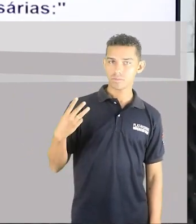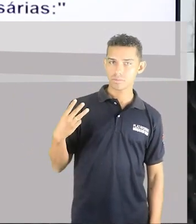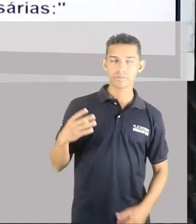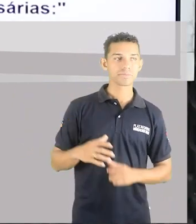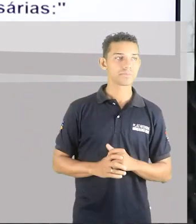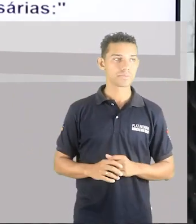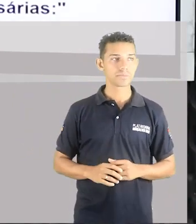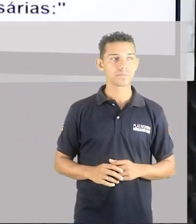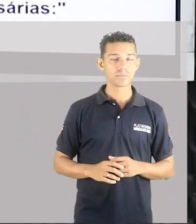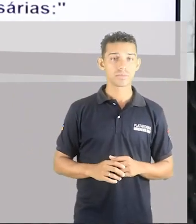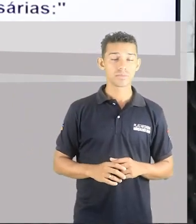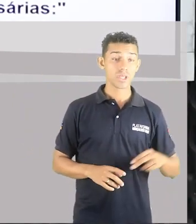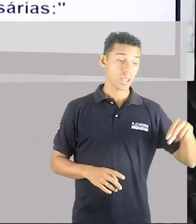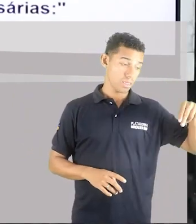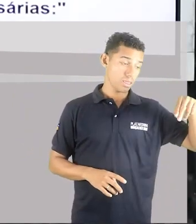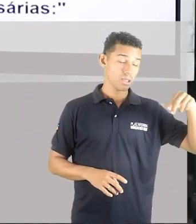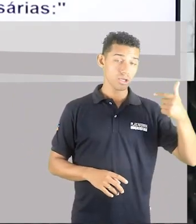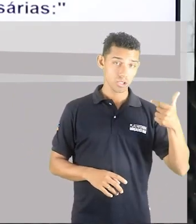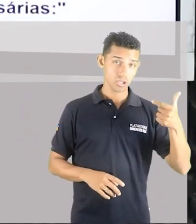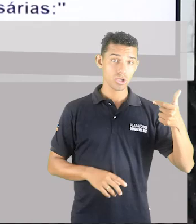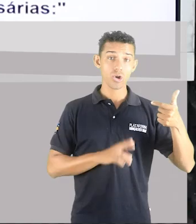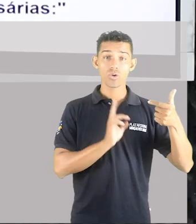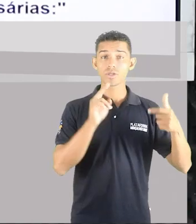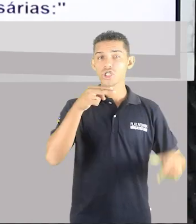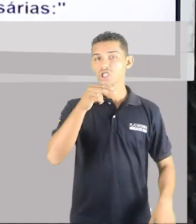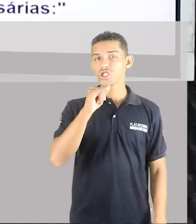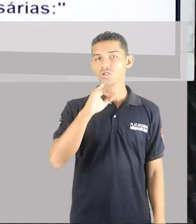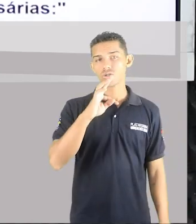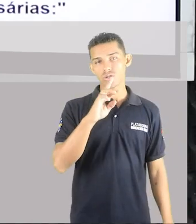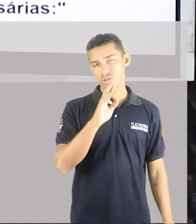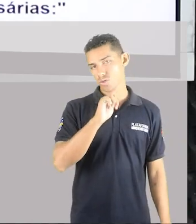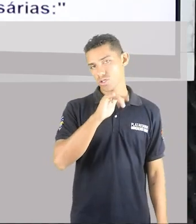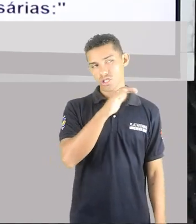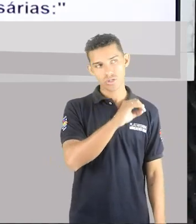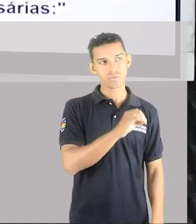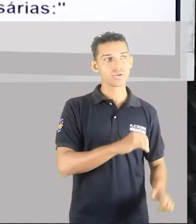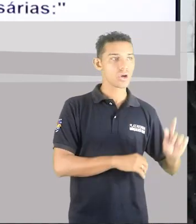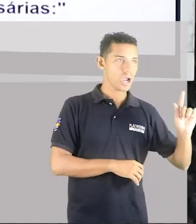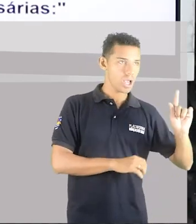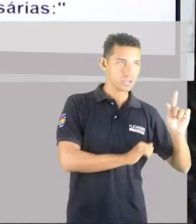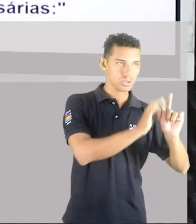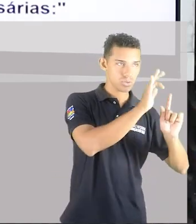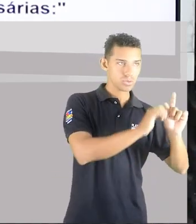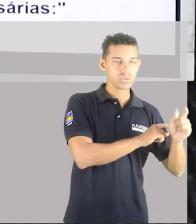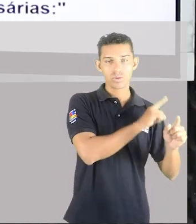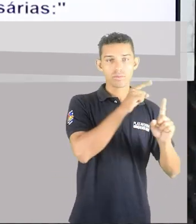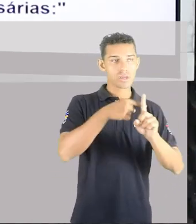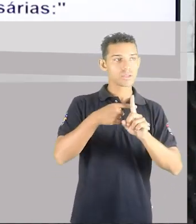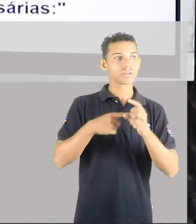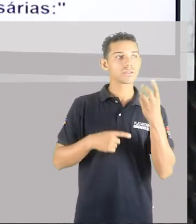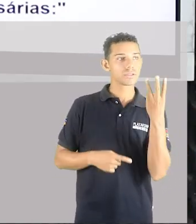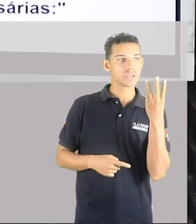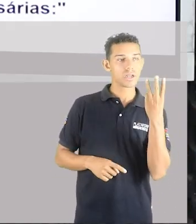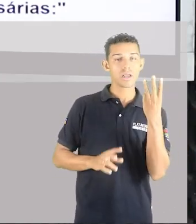gasoso reage com 3 mols de hidrogênio gasoso, ó,